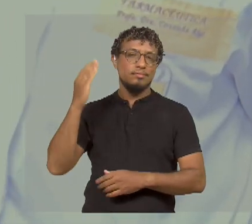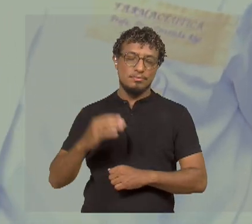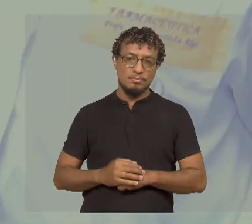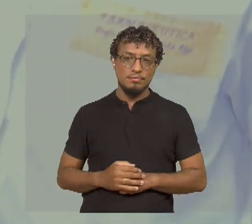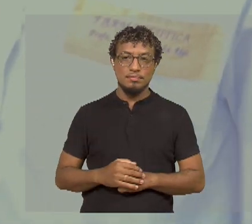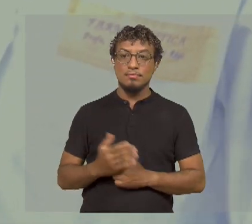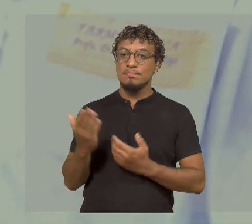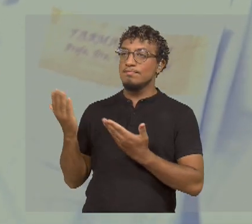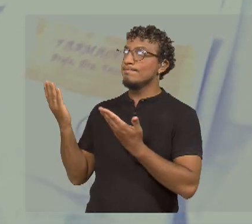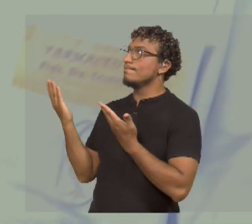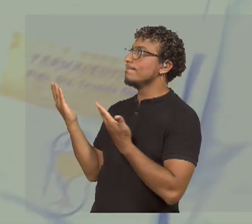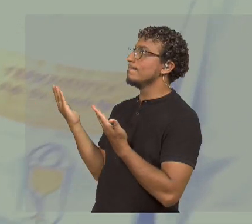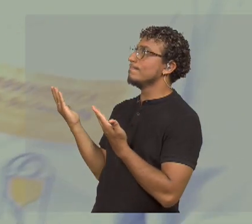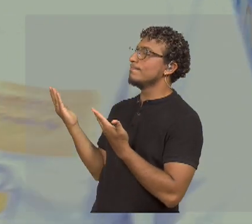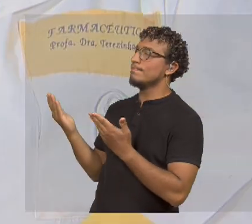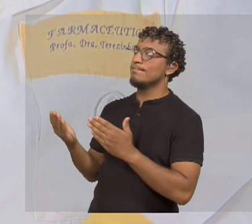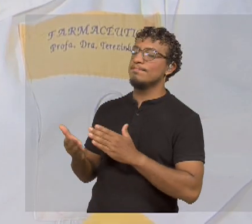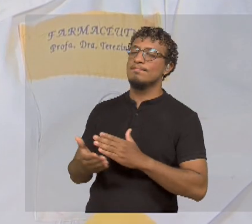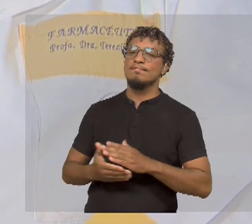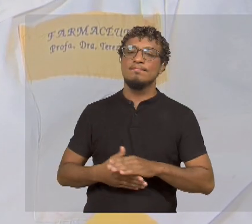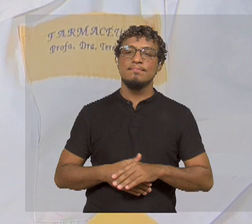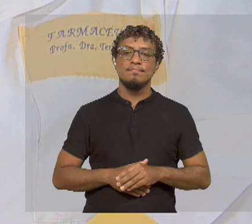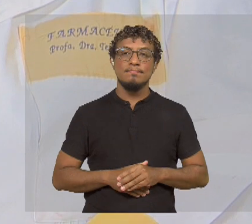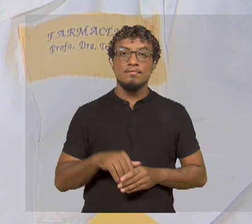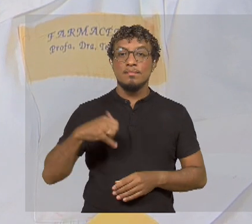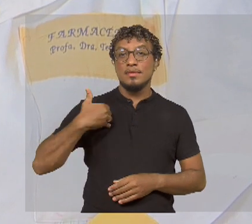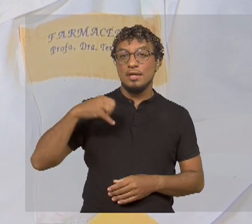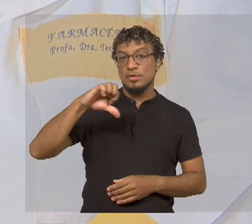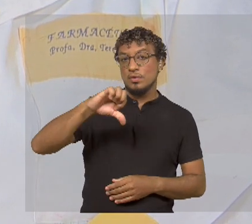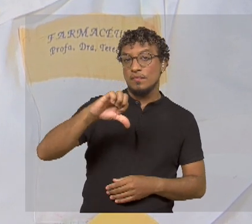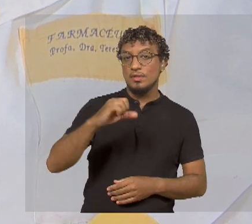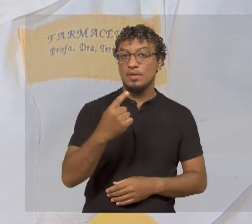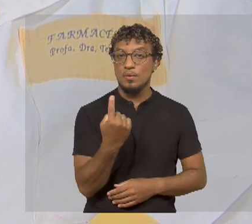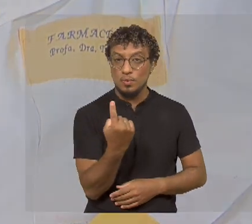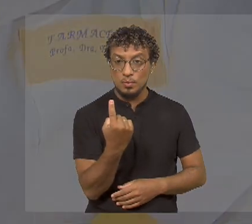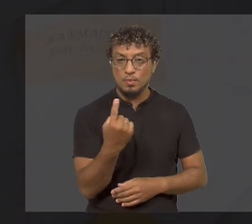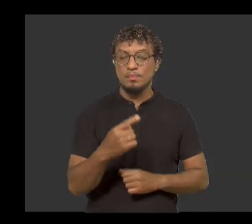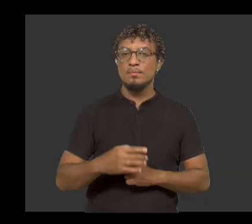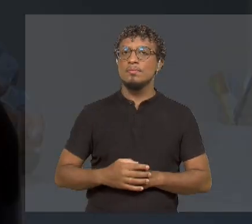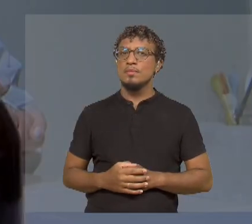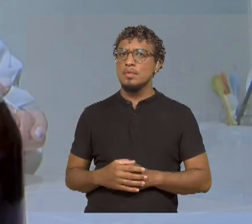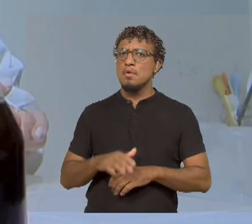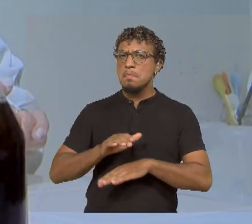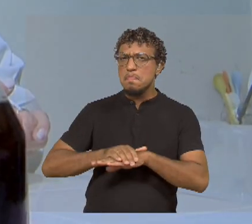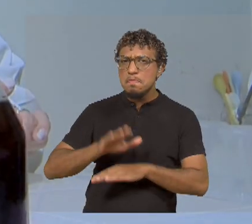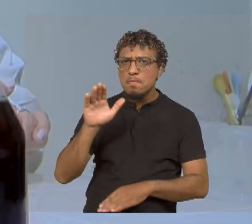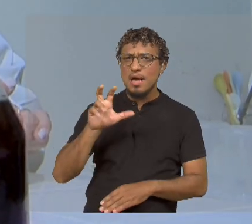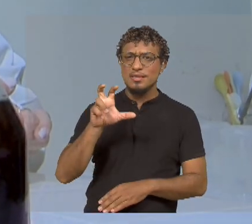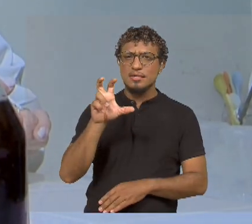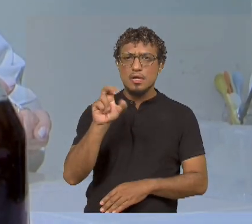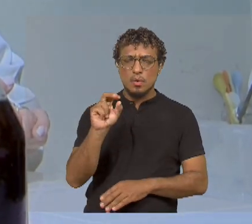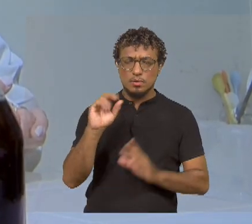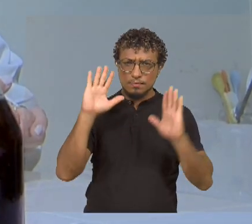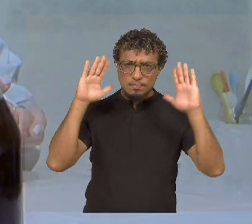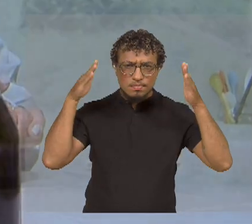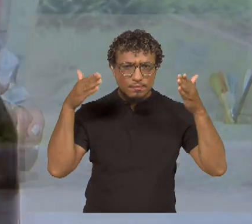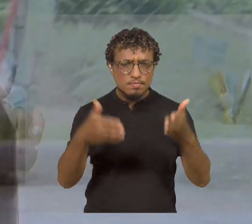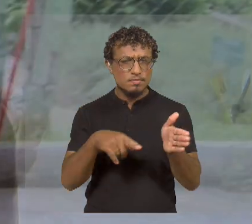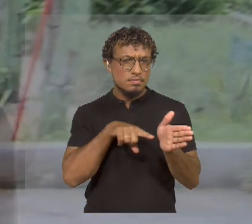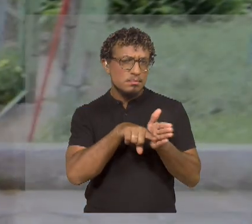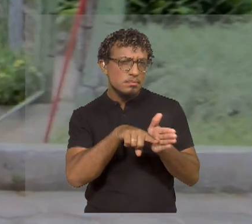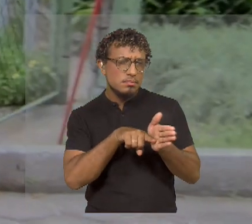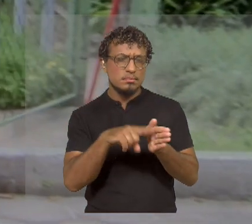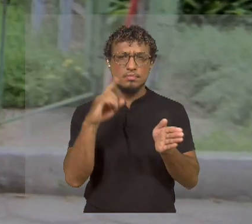Terezinha de Jesus Almeida Silva Rego, 91 anos. Destes, mais de 50 dedicados à